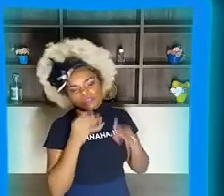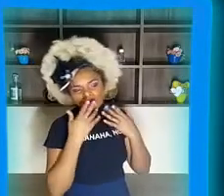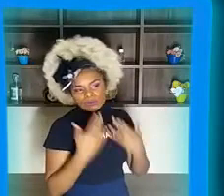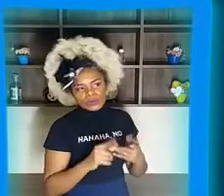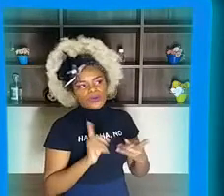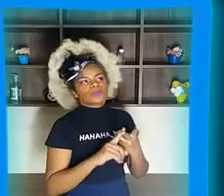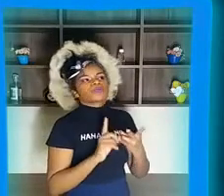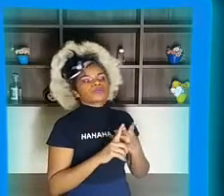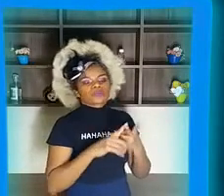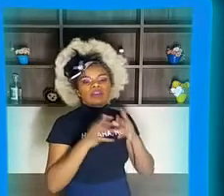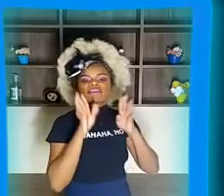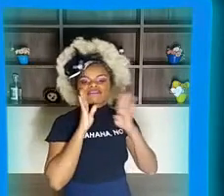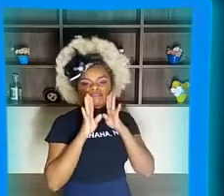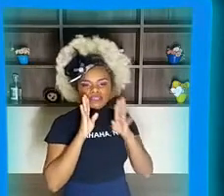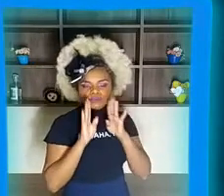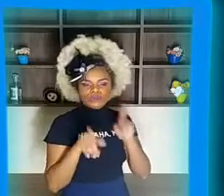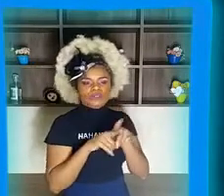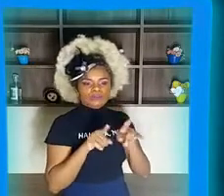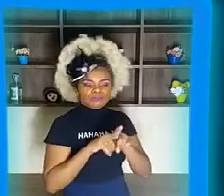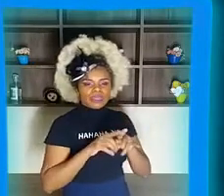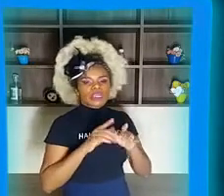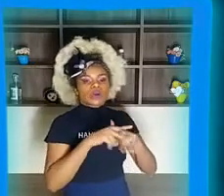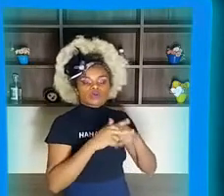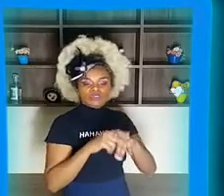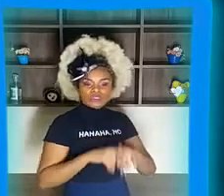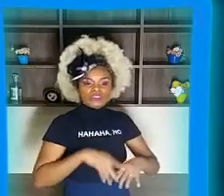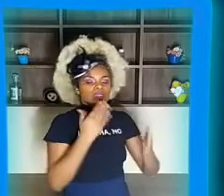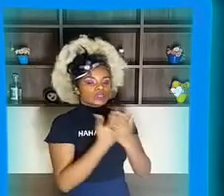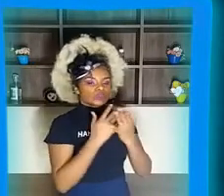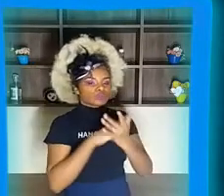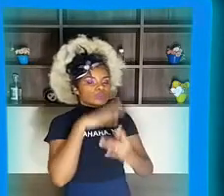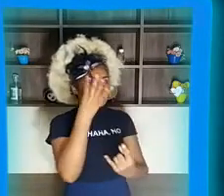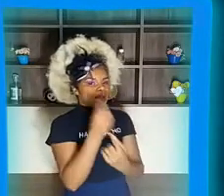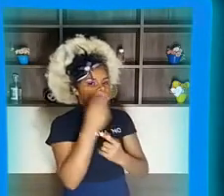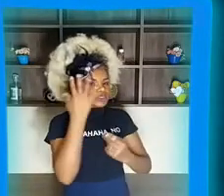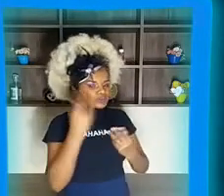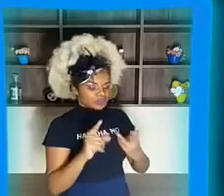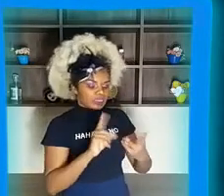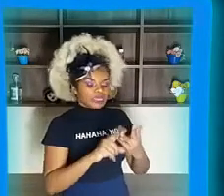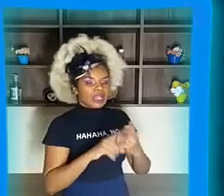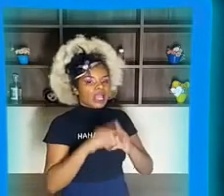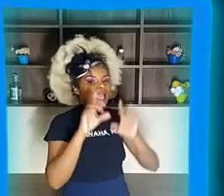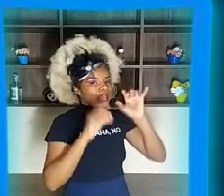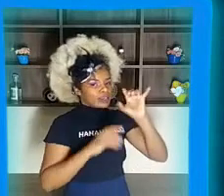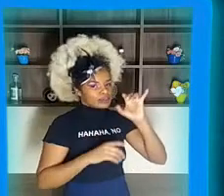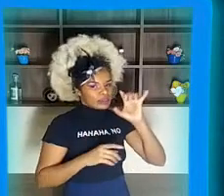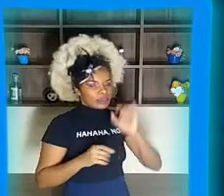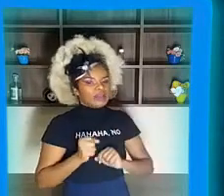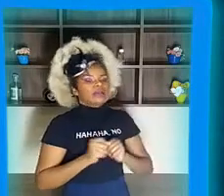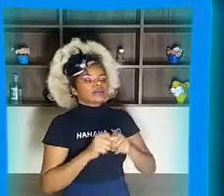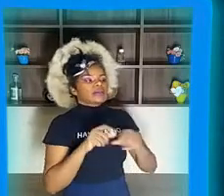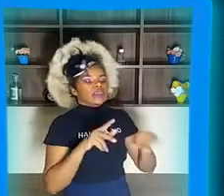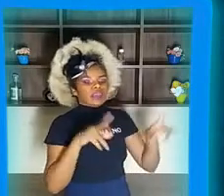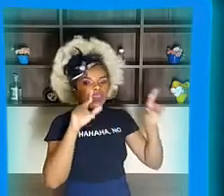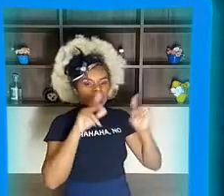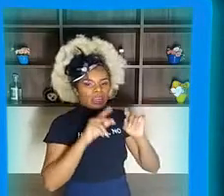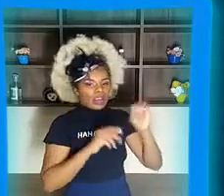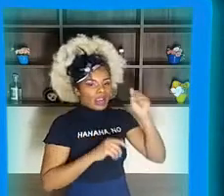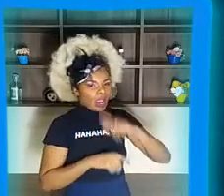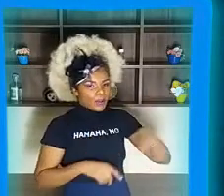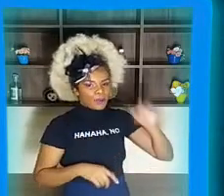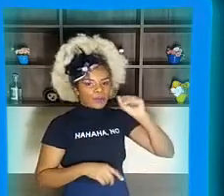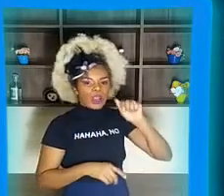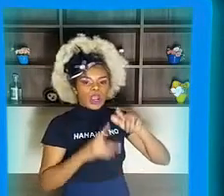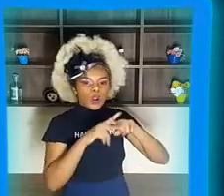estamos no Facebook também, como Oficina de Estudos da Arte Espírita, Instagram, que é a Oficina EAE, Underline